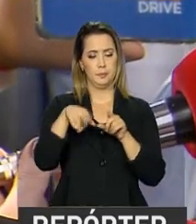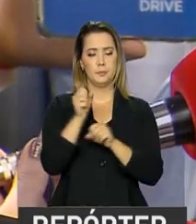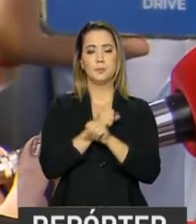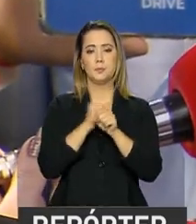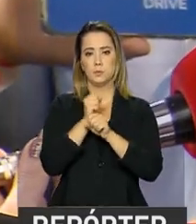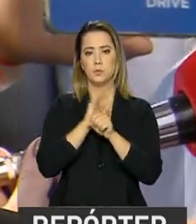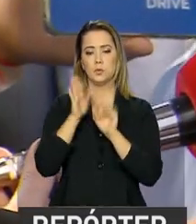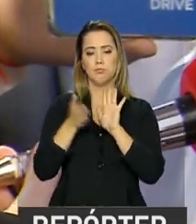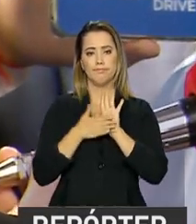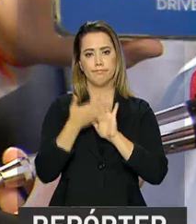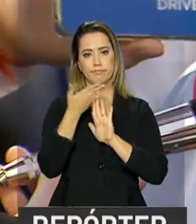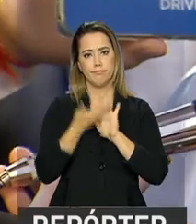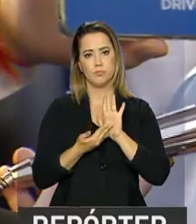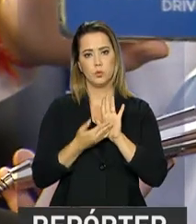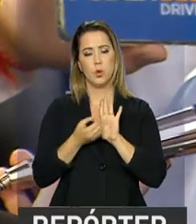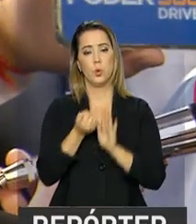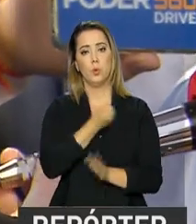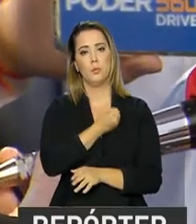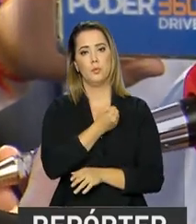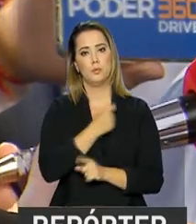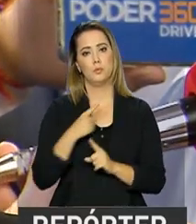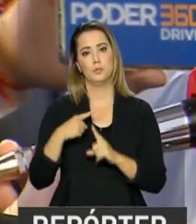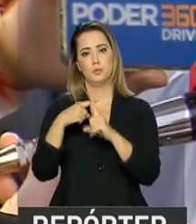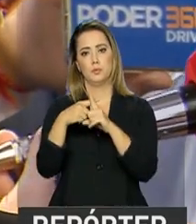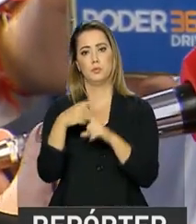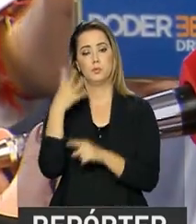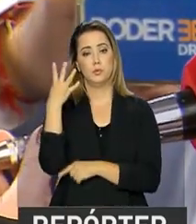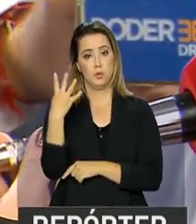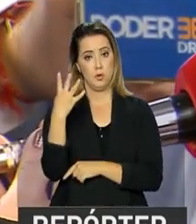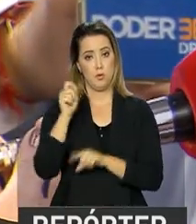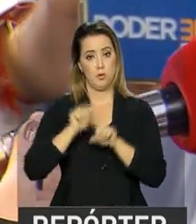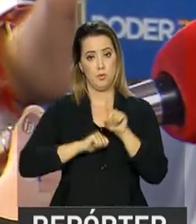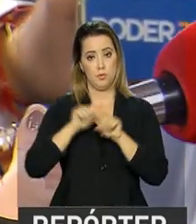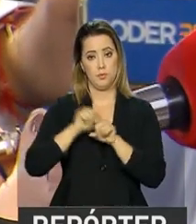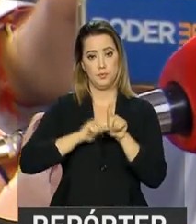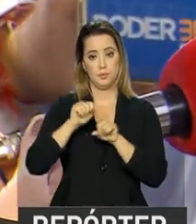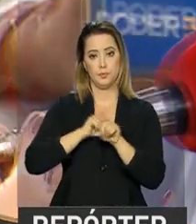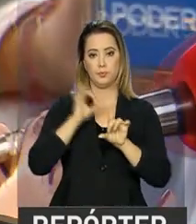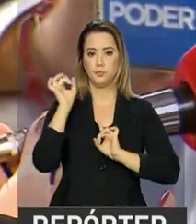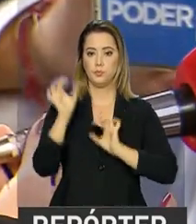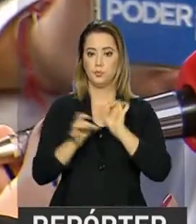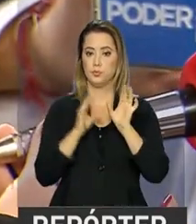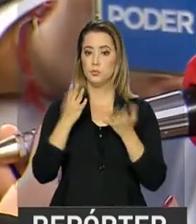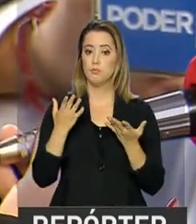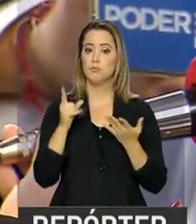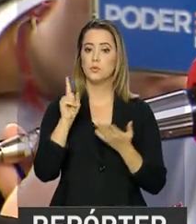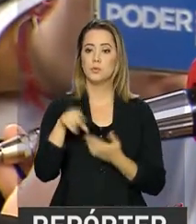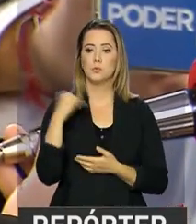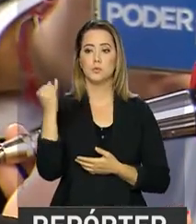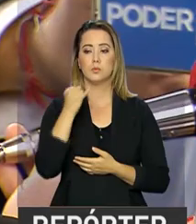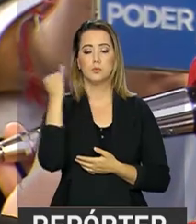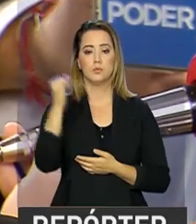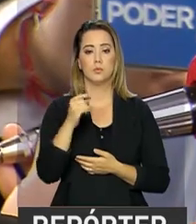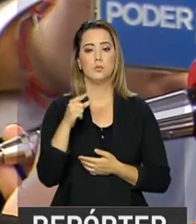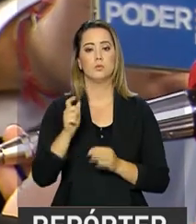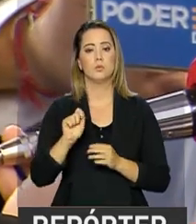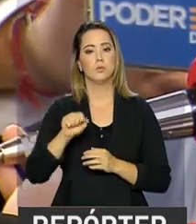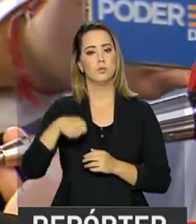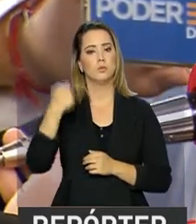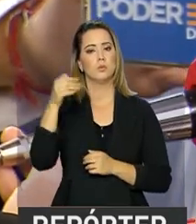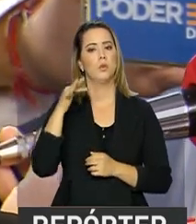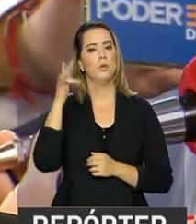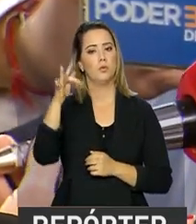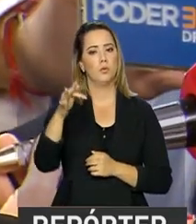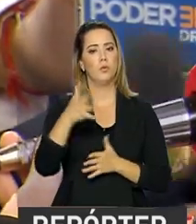já apresentou números positivos em 4 meses em especial isso é fundamental Para sinalizar que o